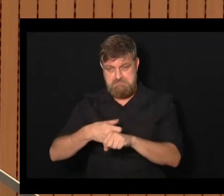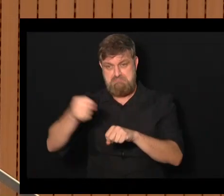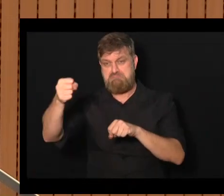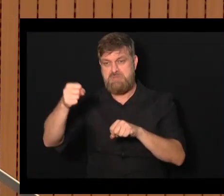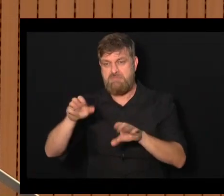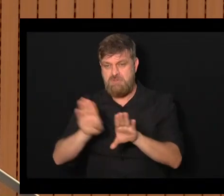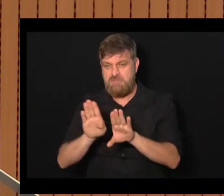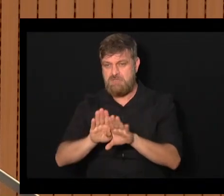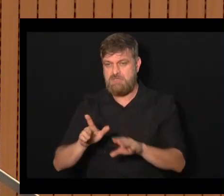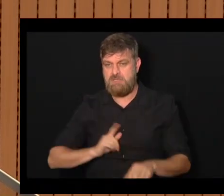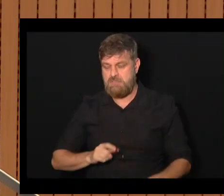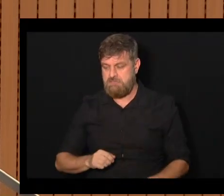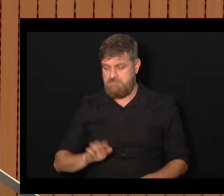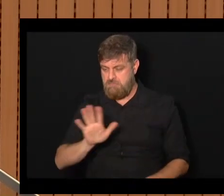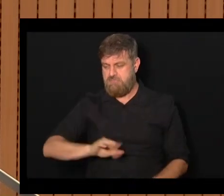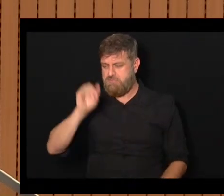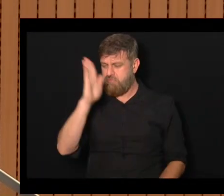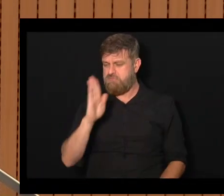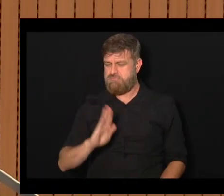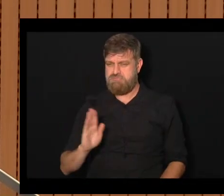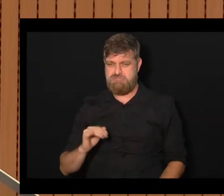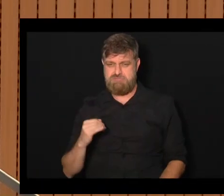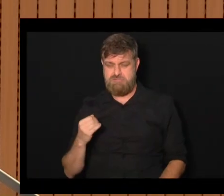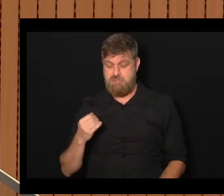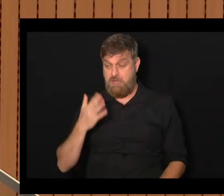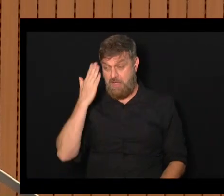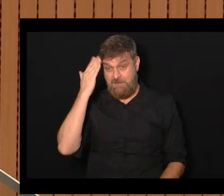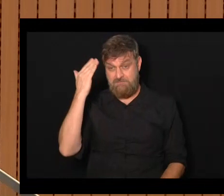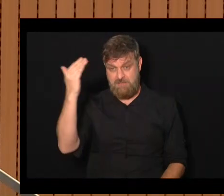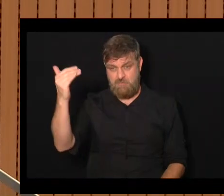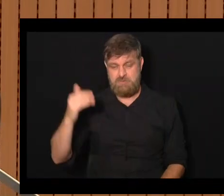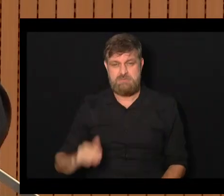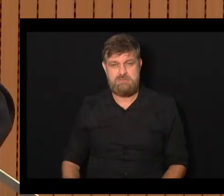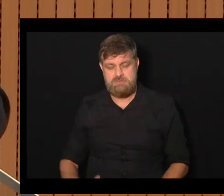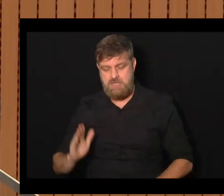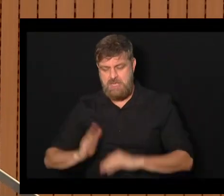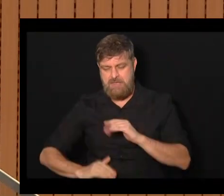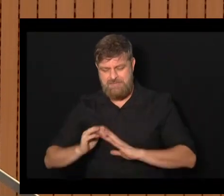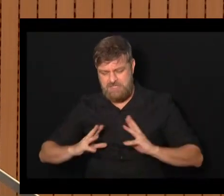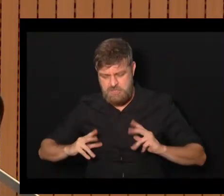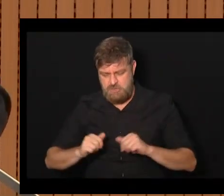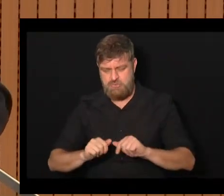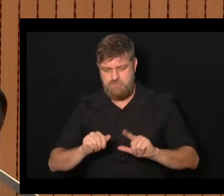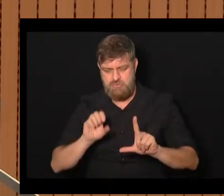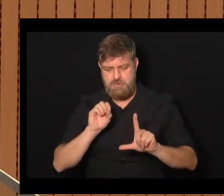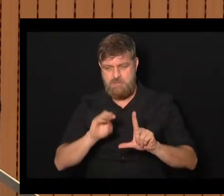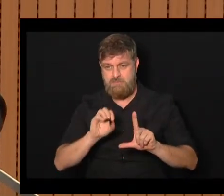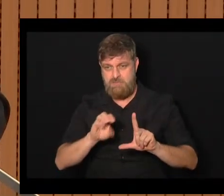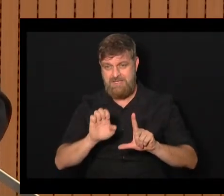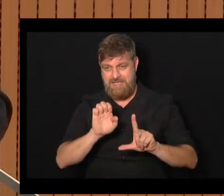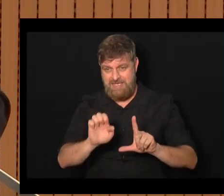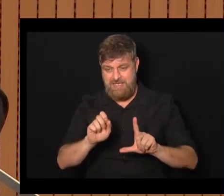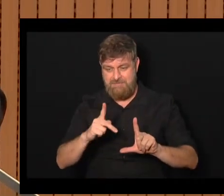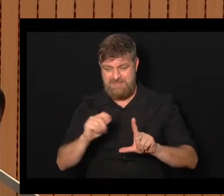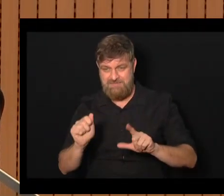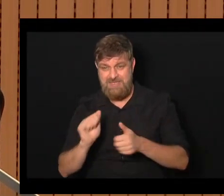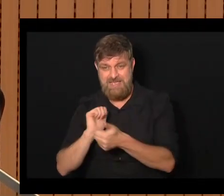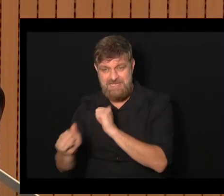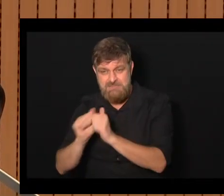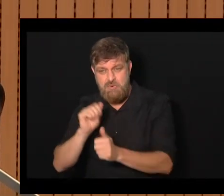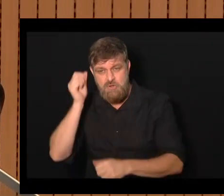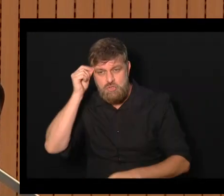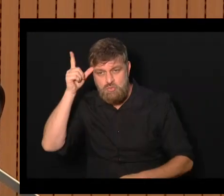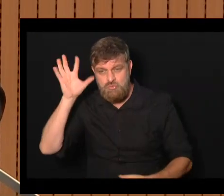de relevância nacional. E em todas as ações e eventos que a IPTV realiza, unindo esporte e também